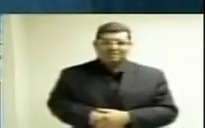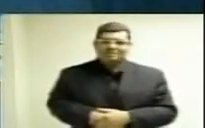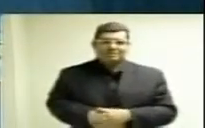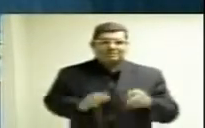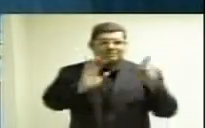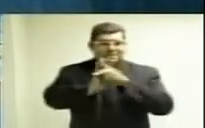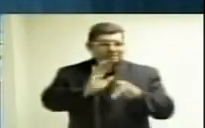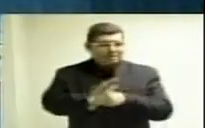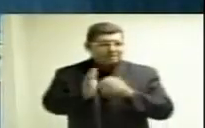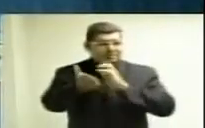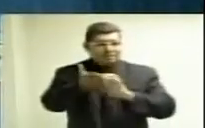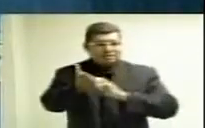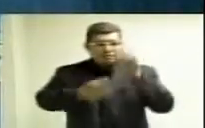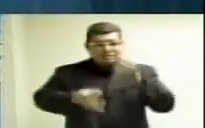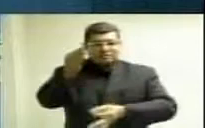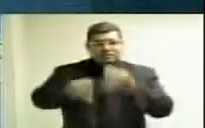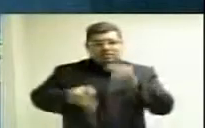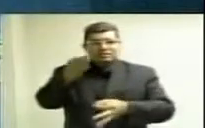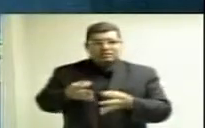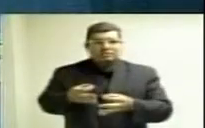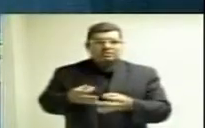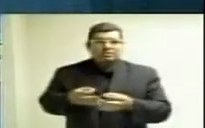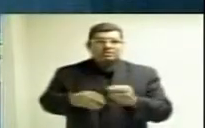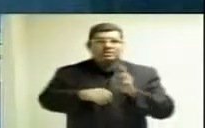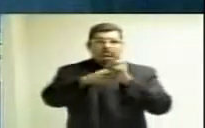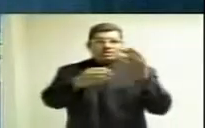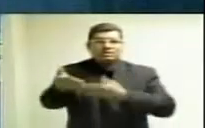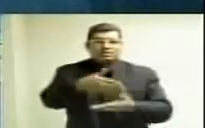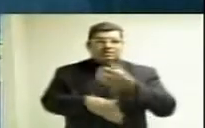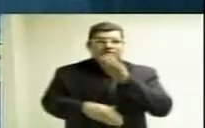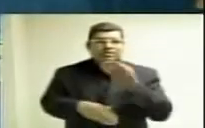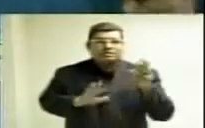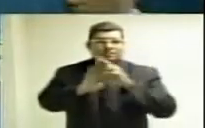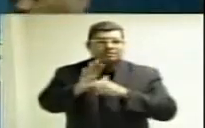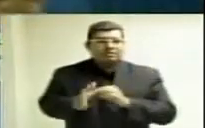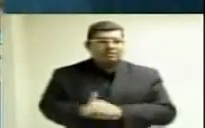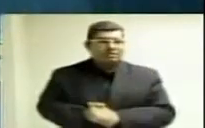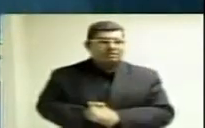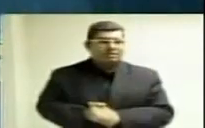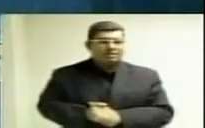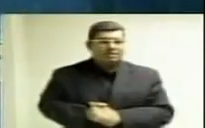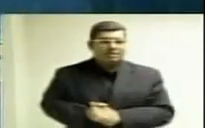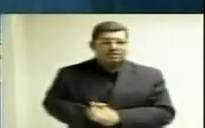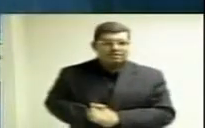por parte do secretário de Justiça, delegado federal Wesley Aguiar.